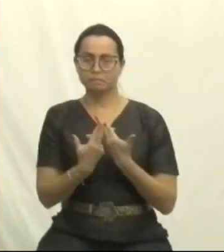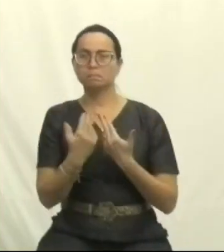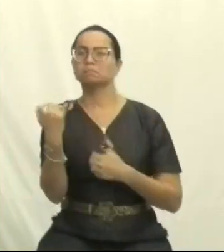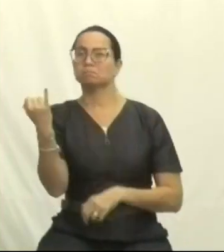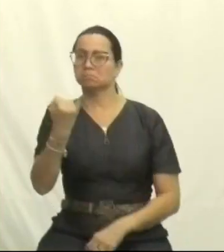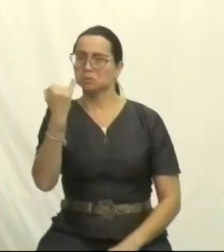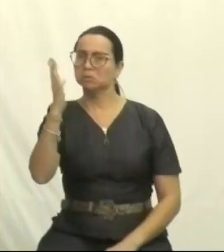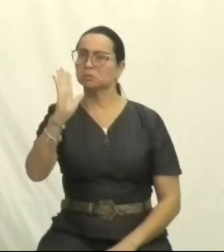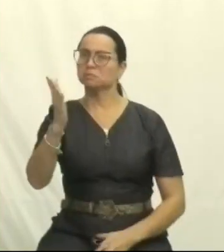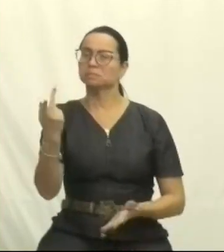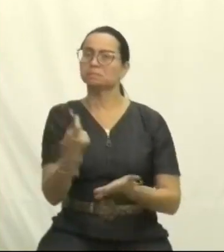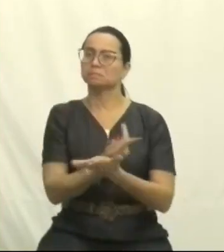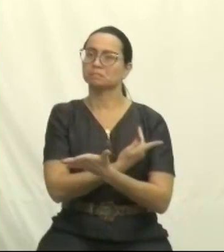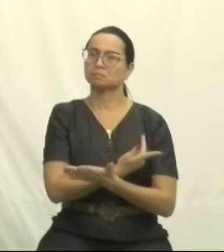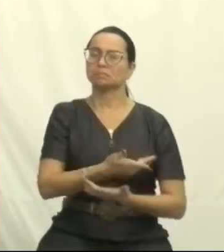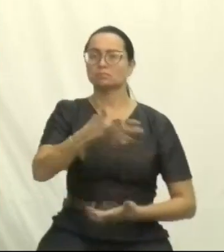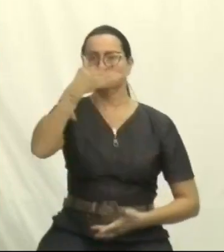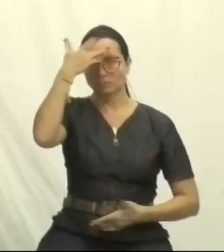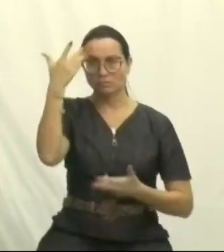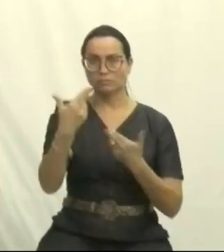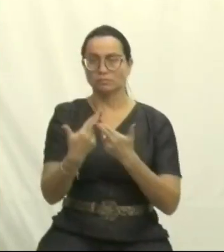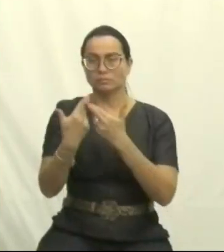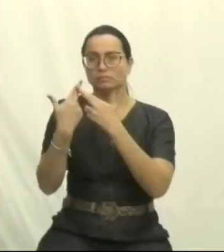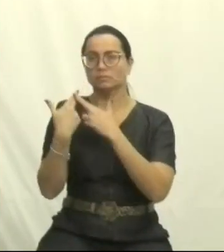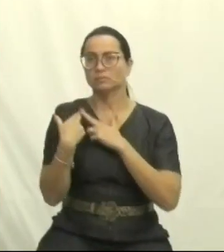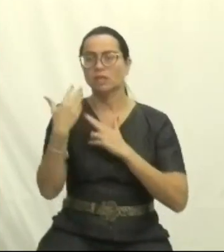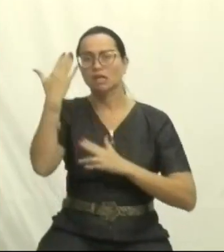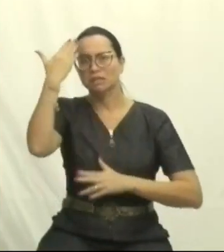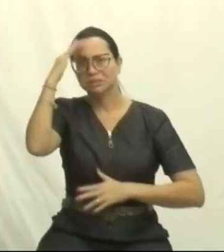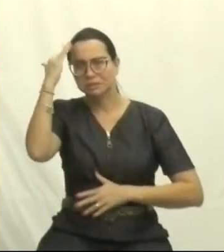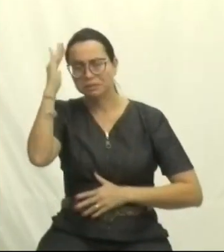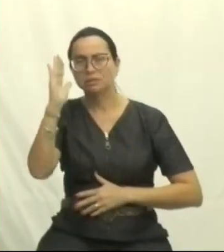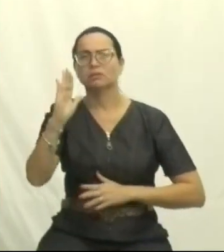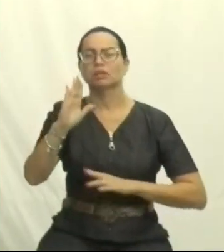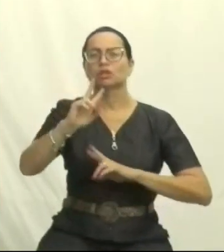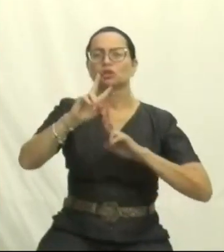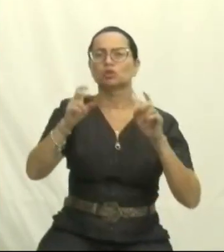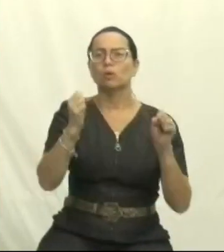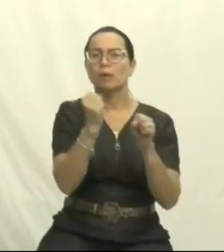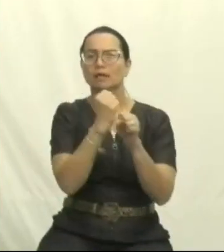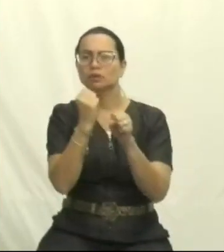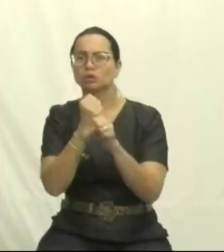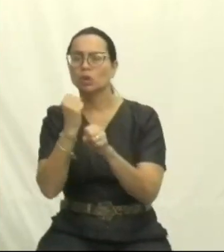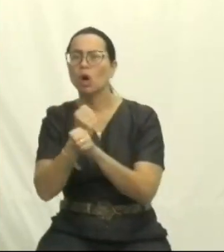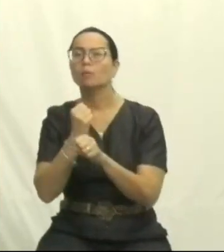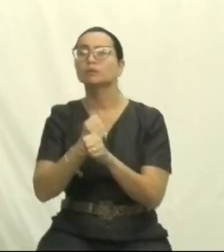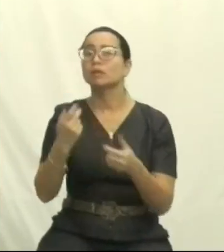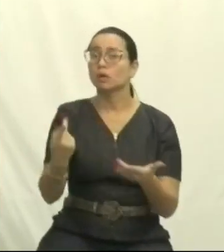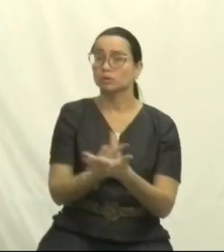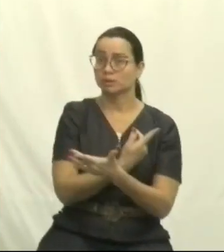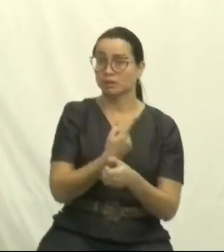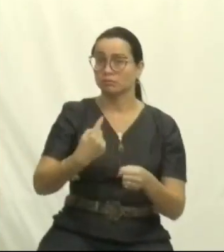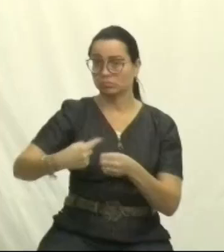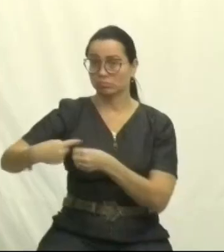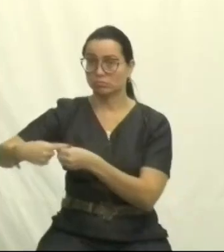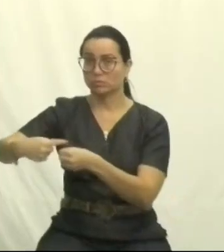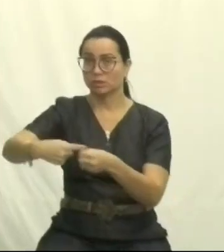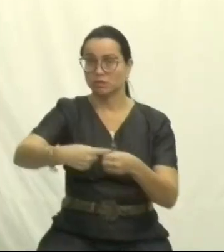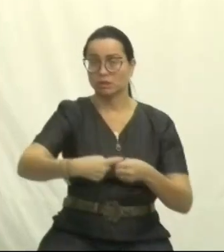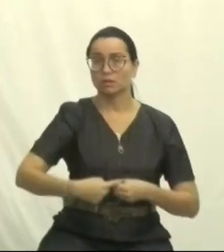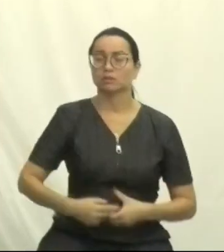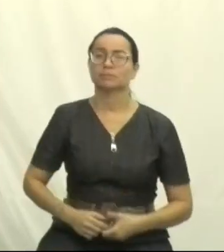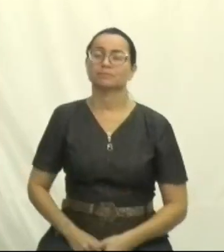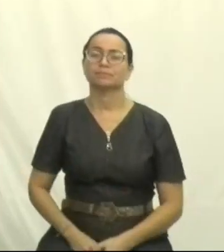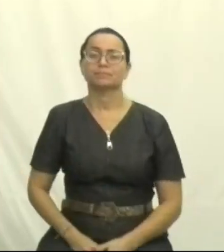técnicos, onde nós podemos entender um pouco das obras que estão em andamento, né? Até nós temos